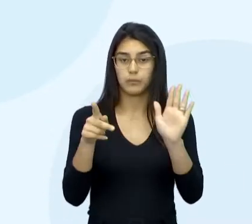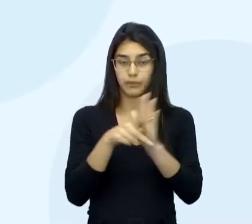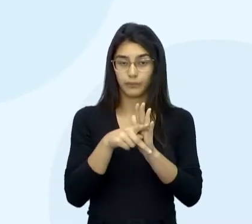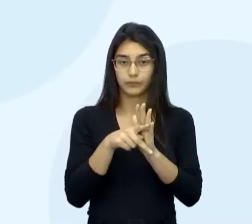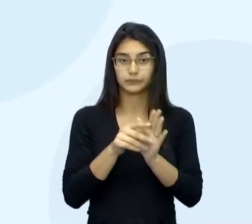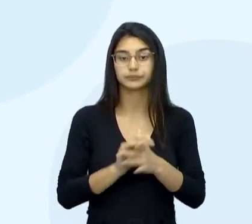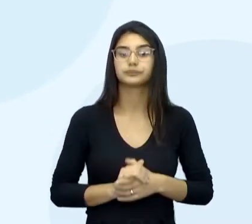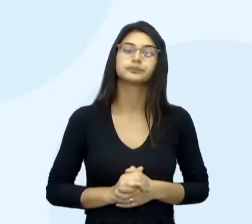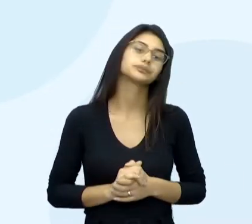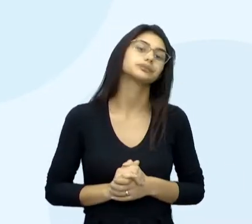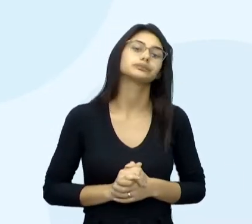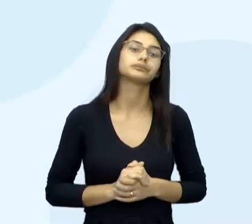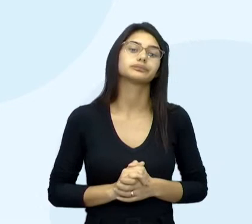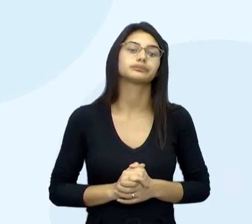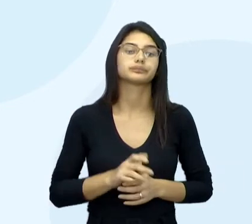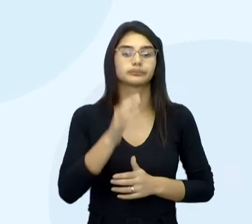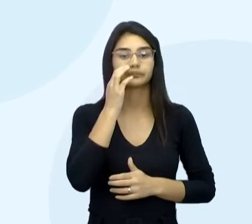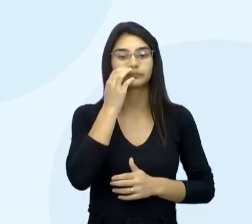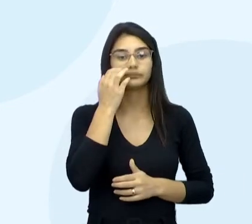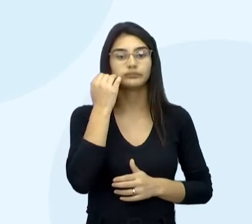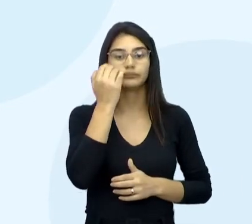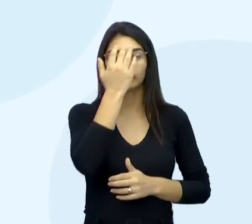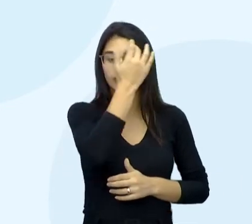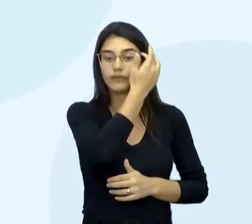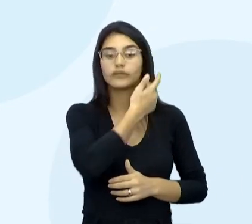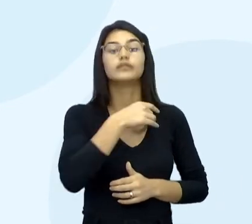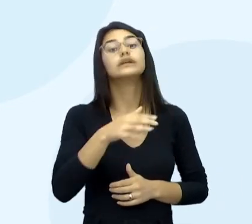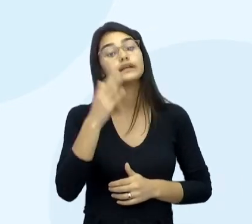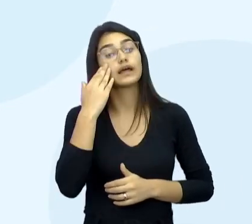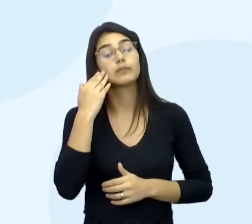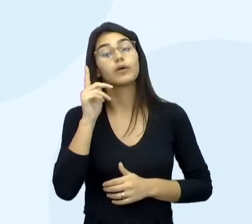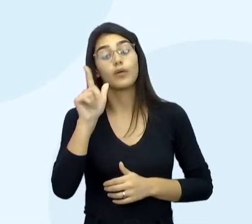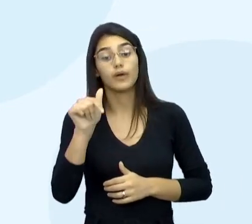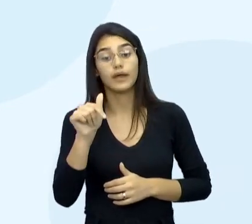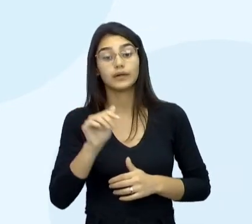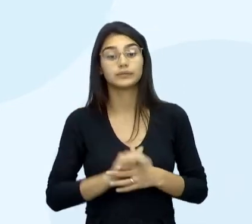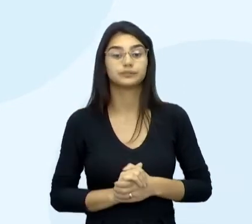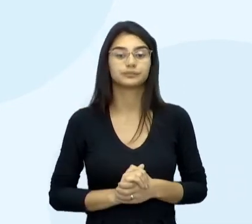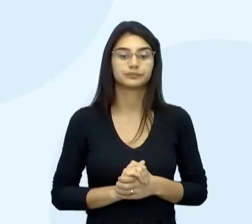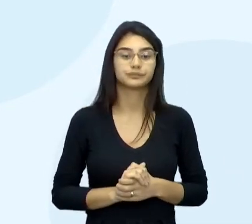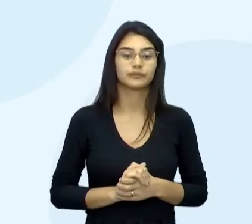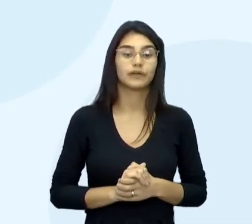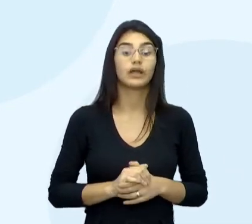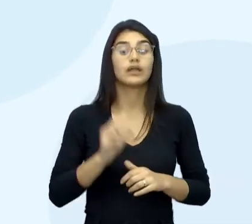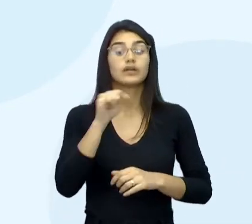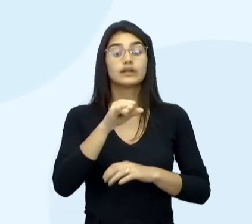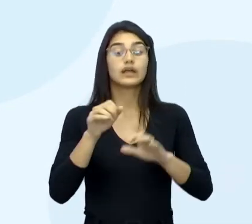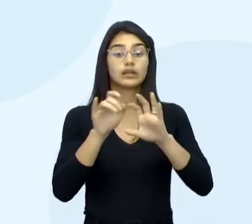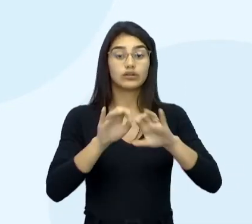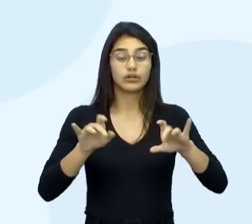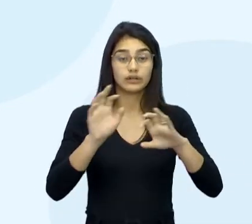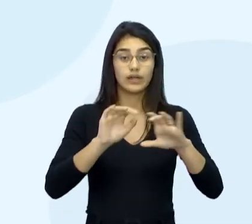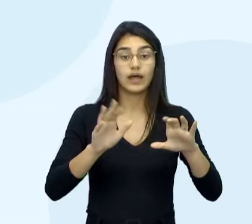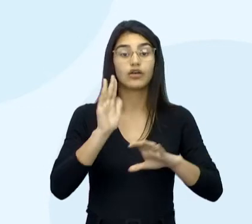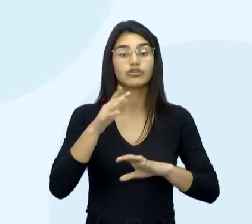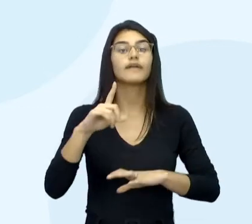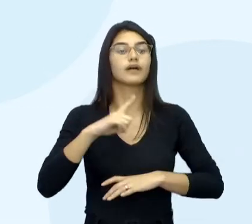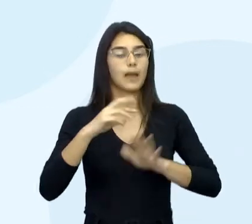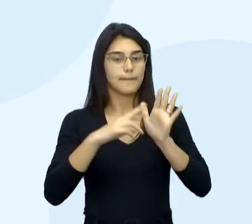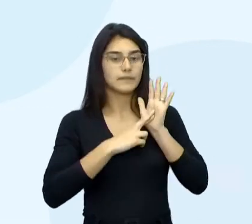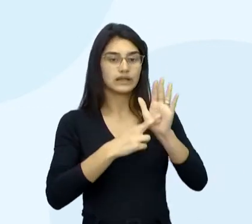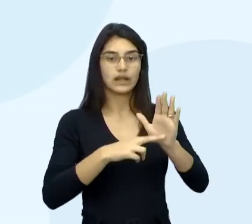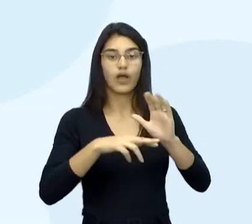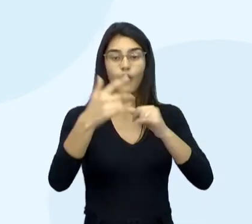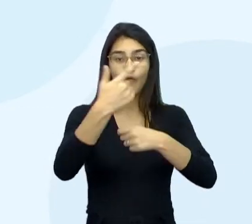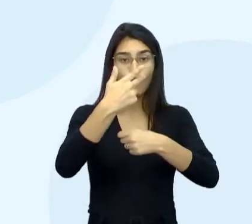desse canal. Você sabe muito bem aí qual é, não vou nem fazer a propaganda. Se você escrever lá arco romano, já vai aparecer esse vídeo